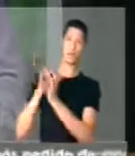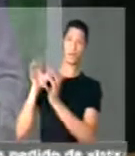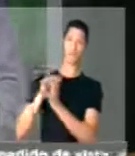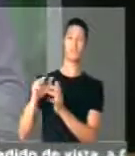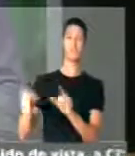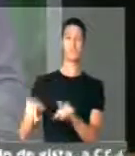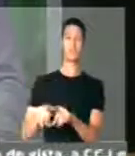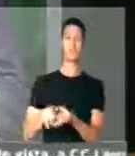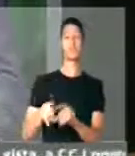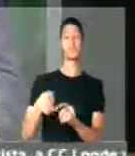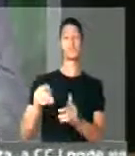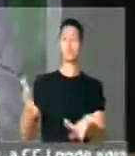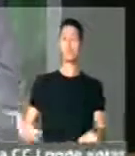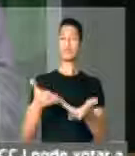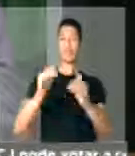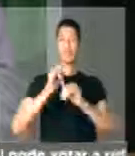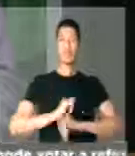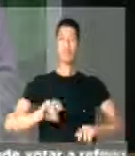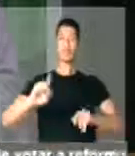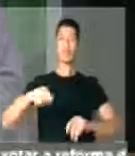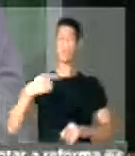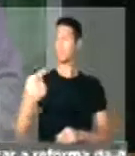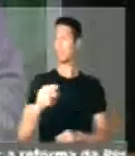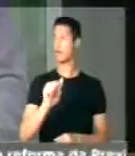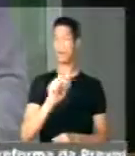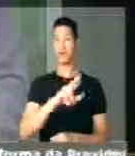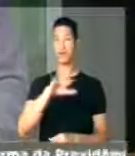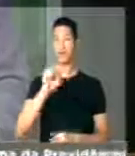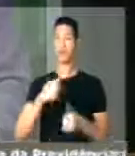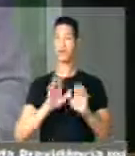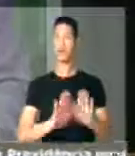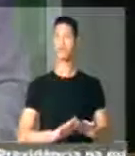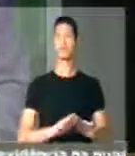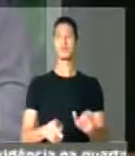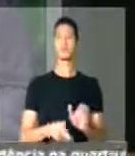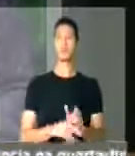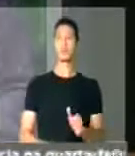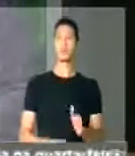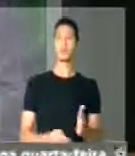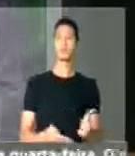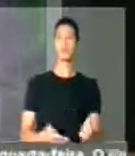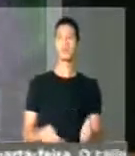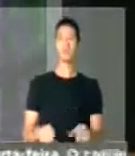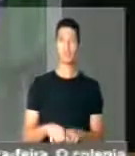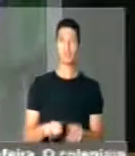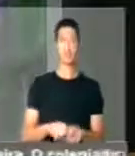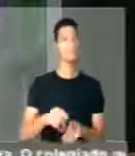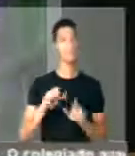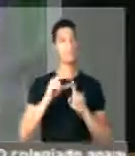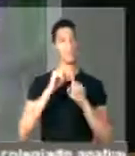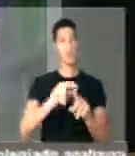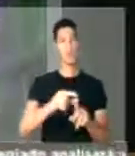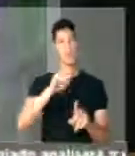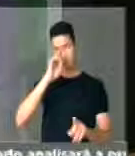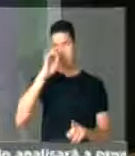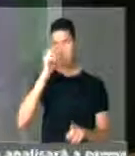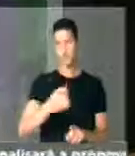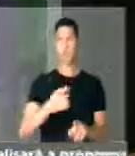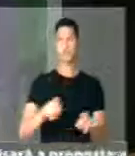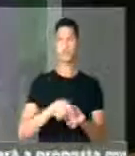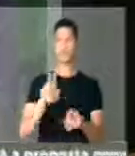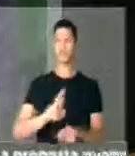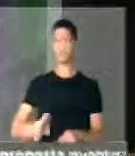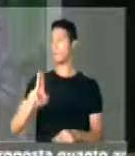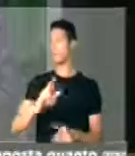em Recife, e contar depois. Arraes está aí, era o grande clamor, a grande palavra de ordem que se